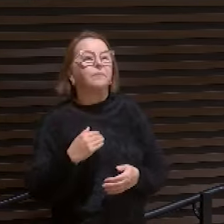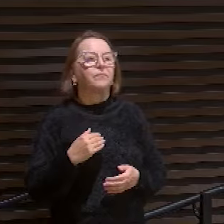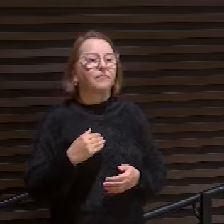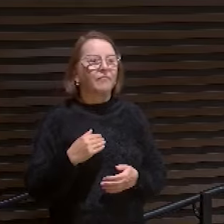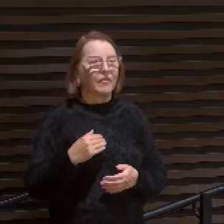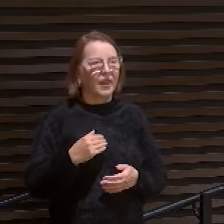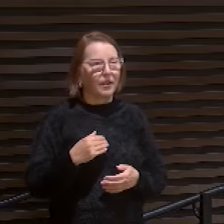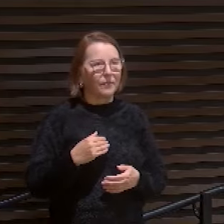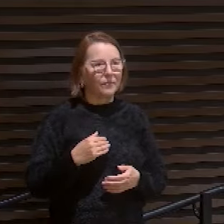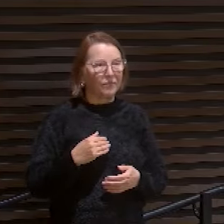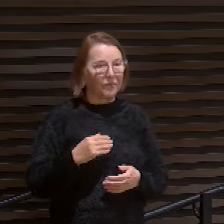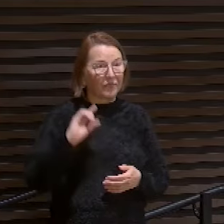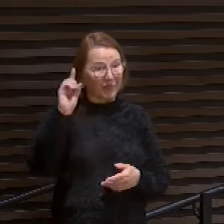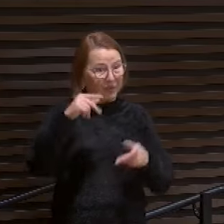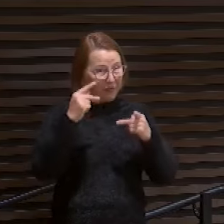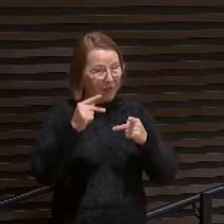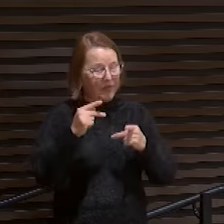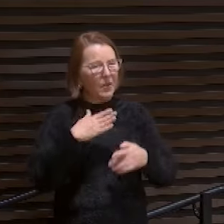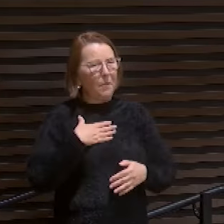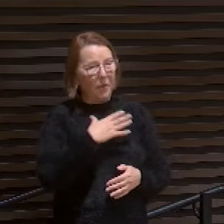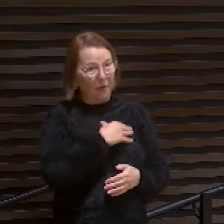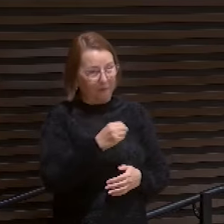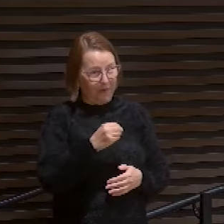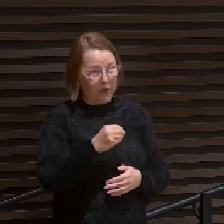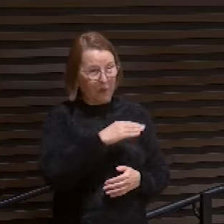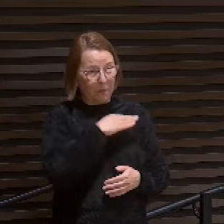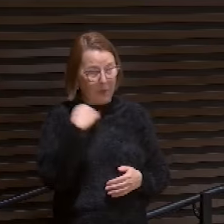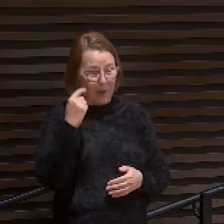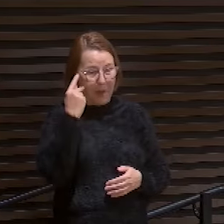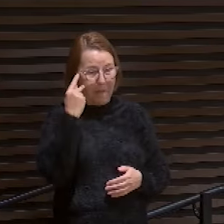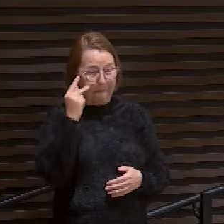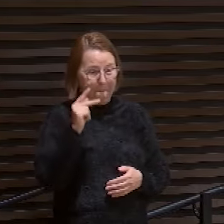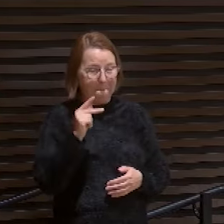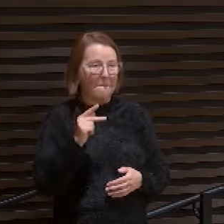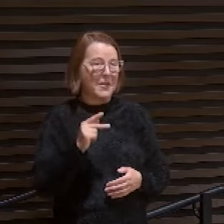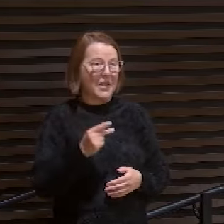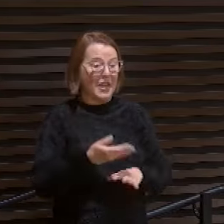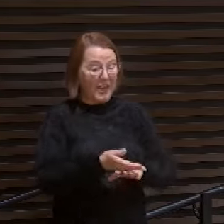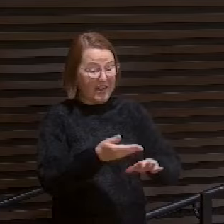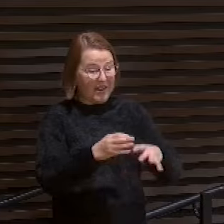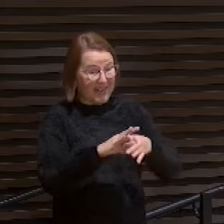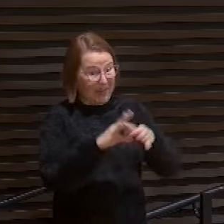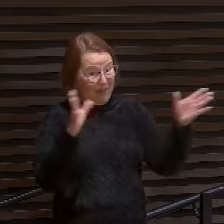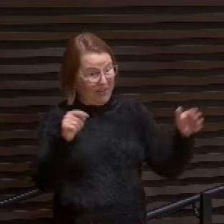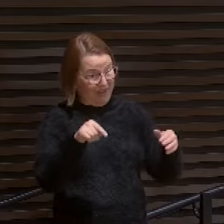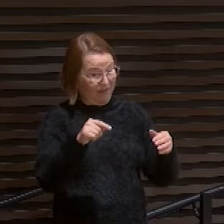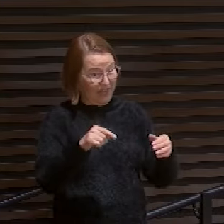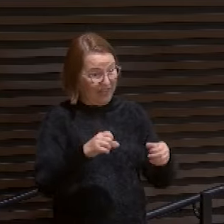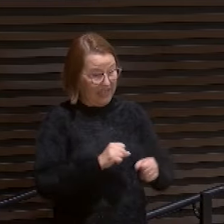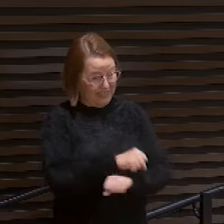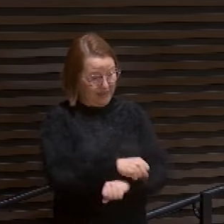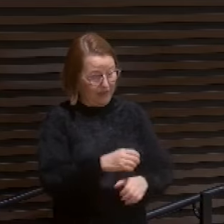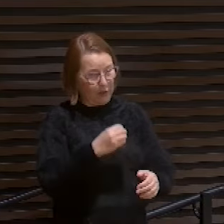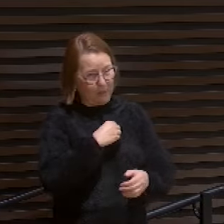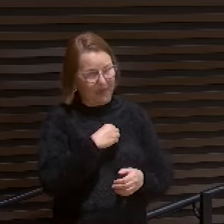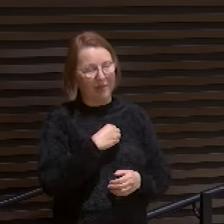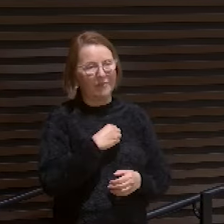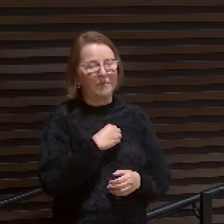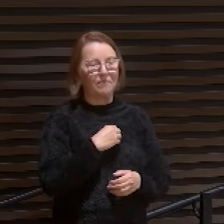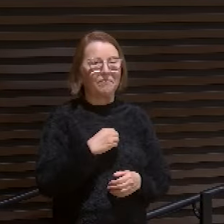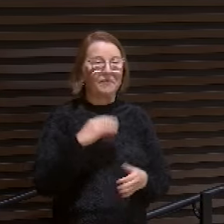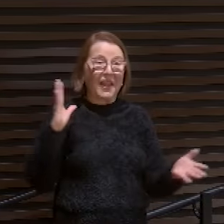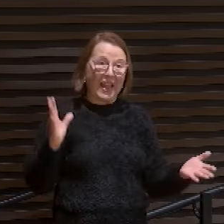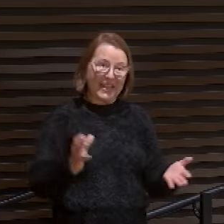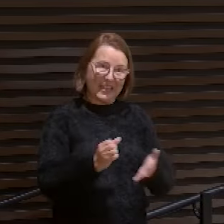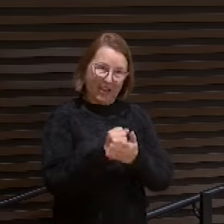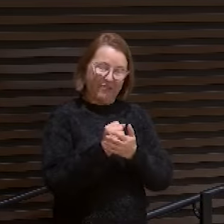para tirar você da escravidão do pecado. O resgate foi feito. E a salvação? Um resgate pago,